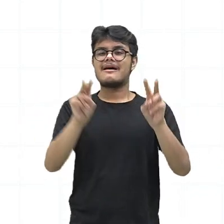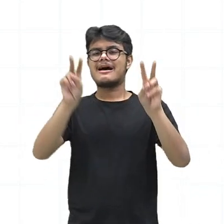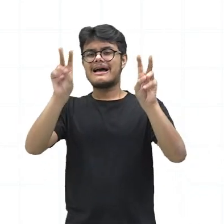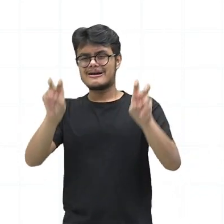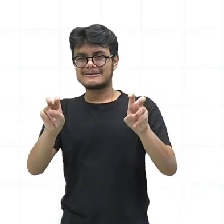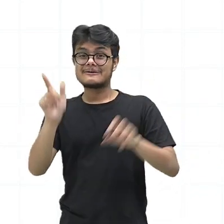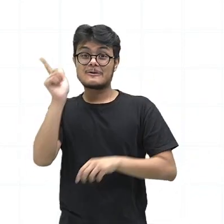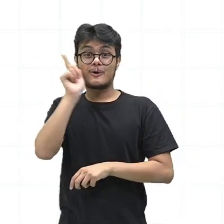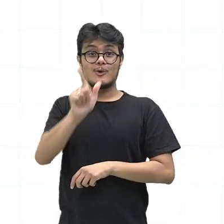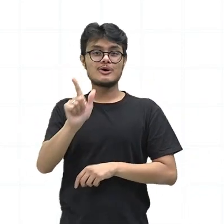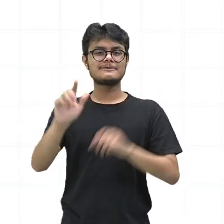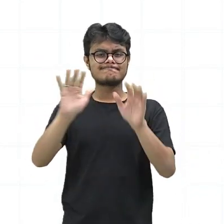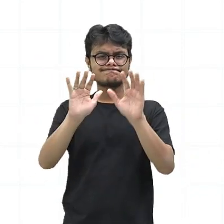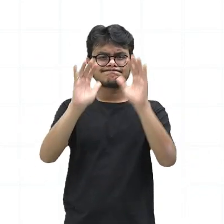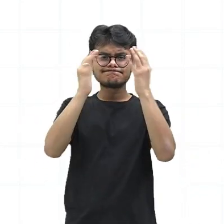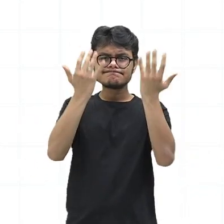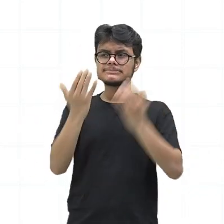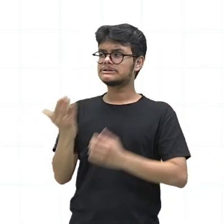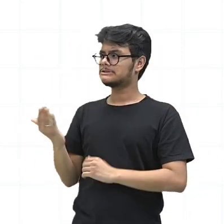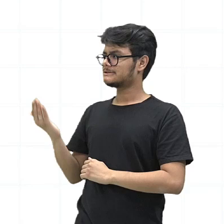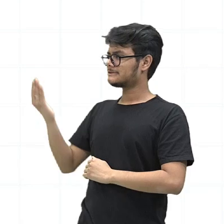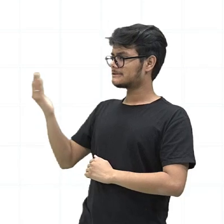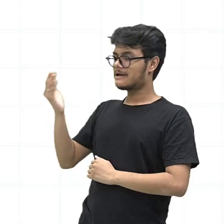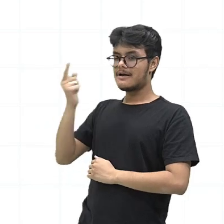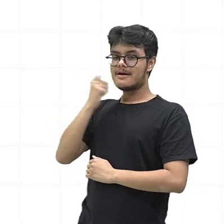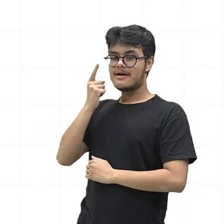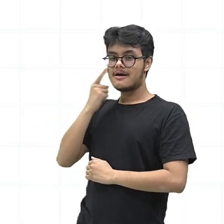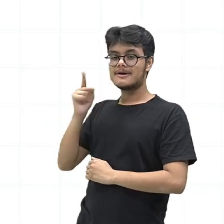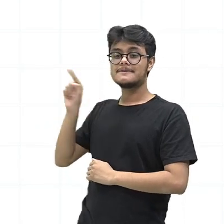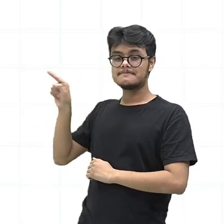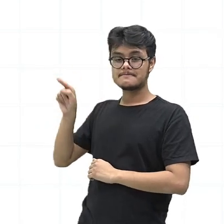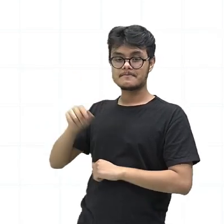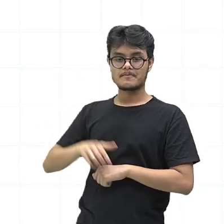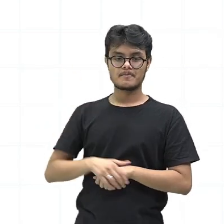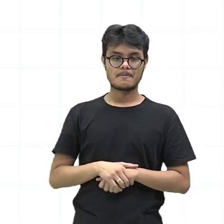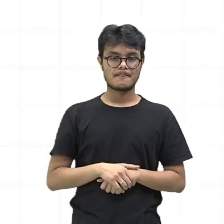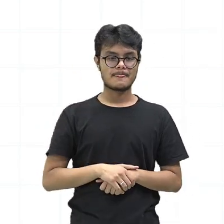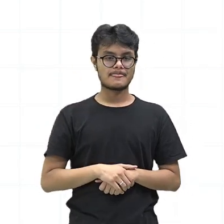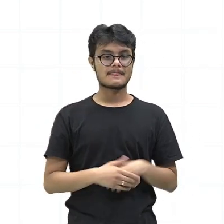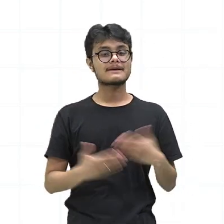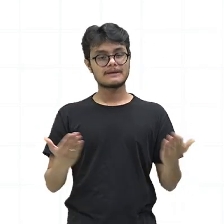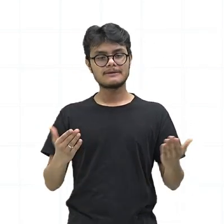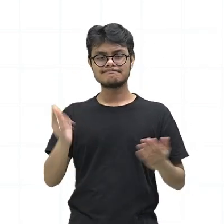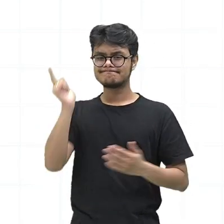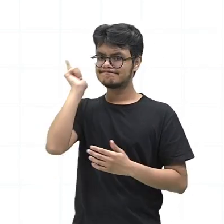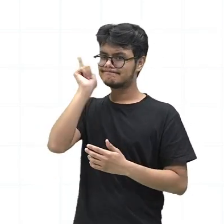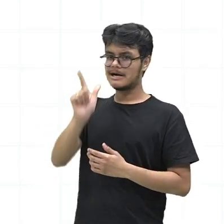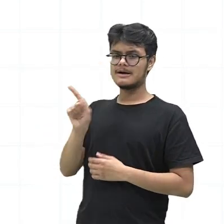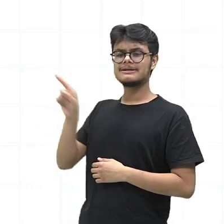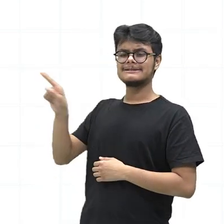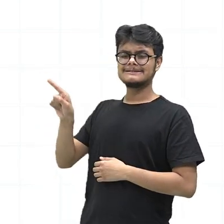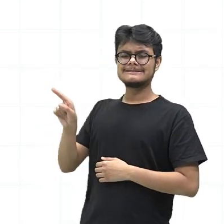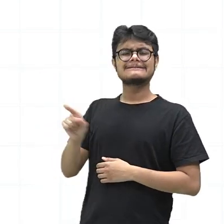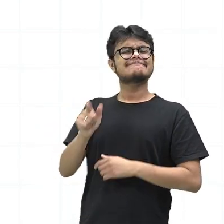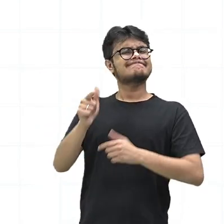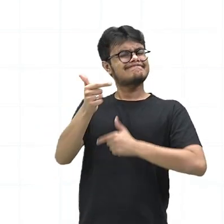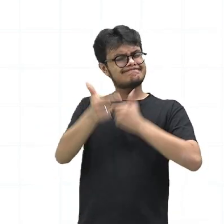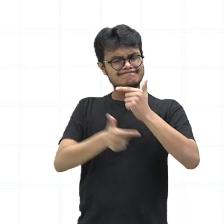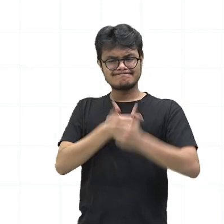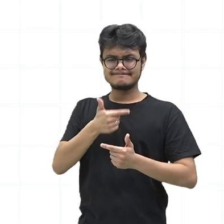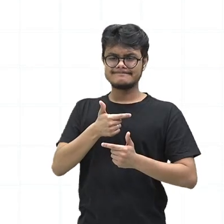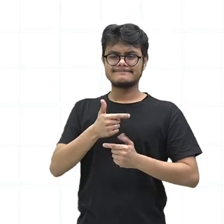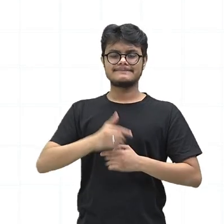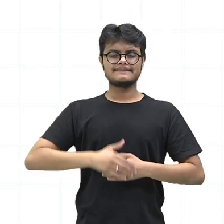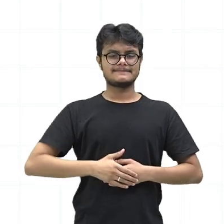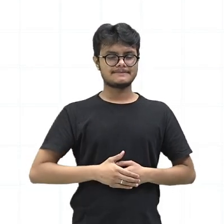nessa apresentação que vocês estão vendo aí, que a gente tem aí a foto da Mangueira. Então, para chegar nesse momento, tem muita preparação.